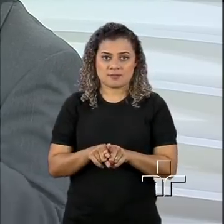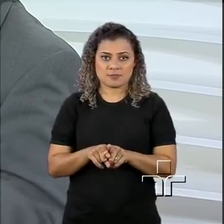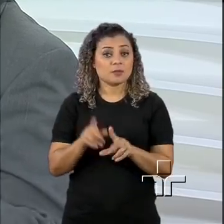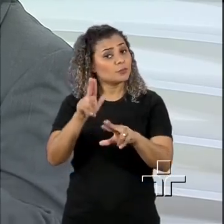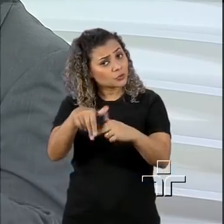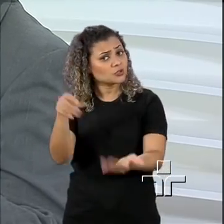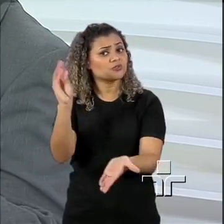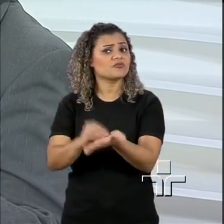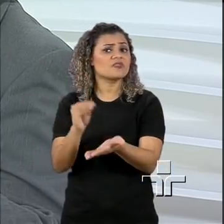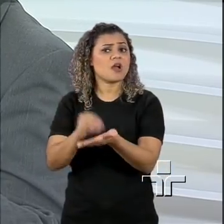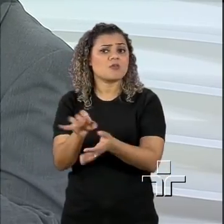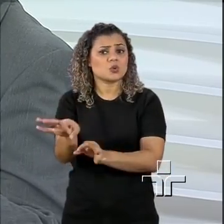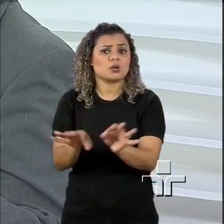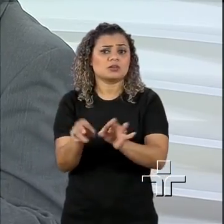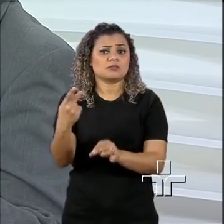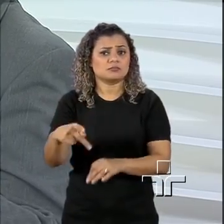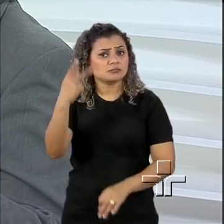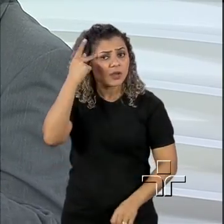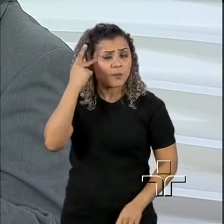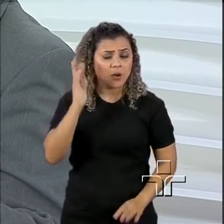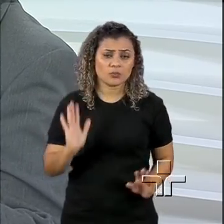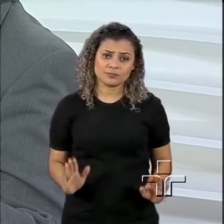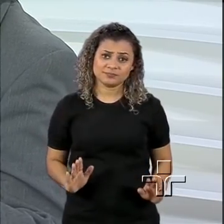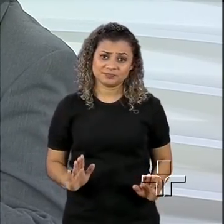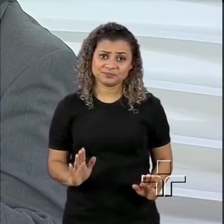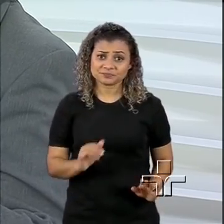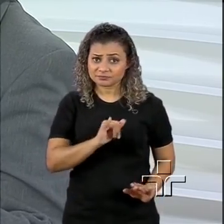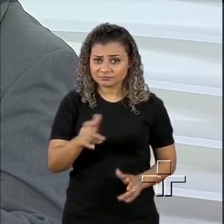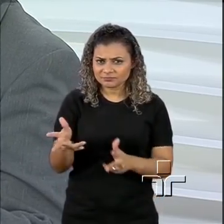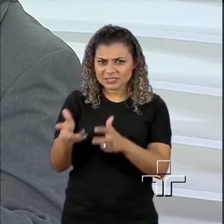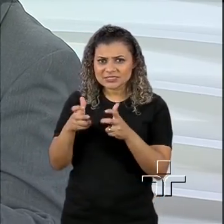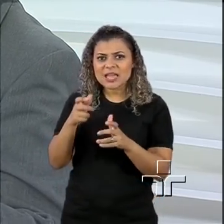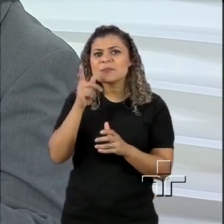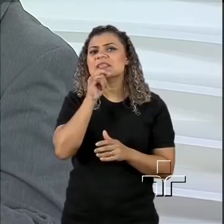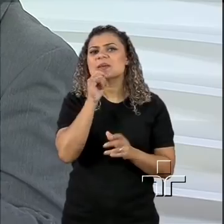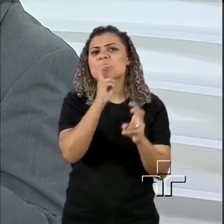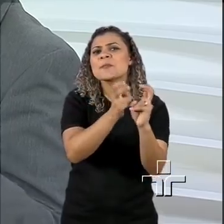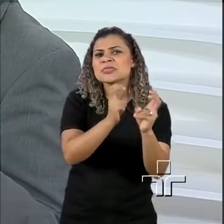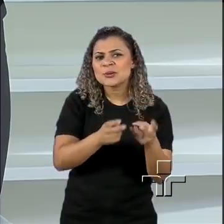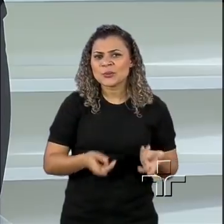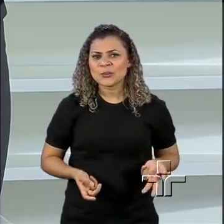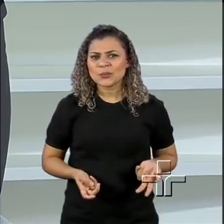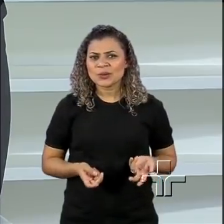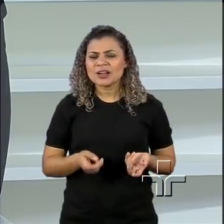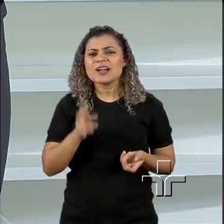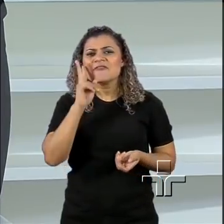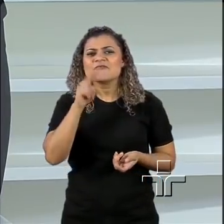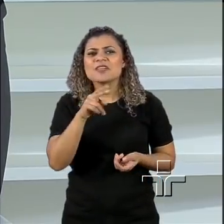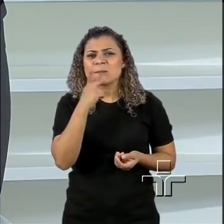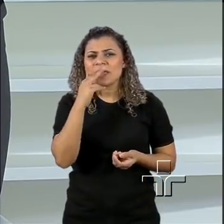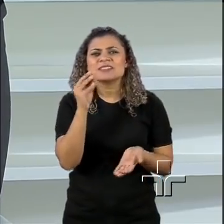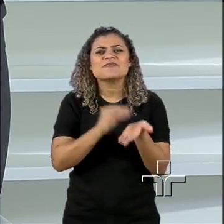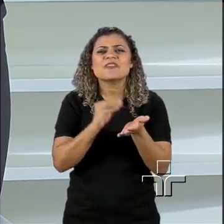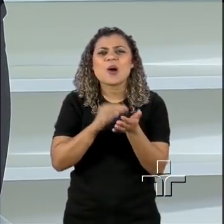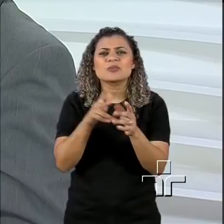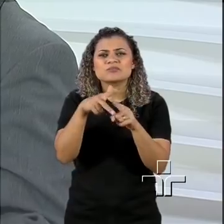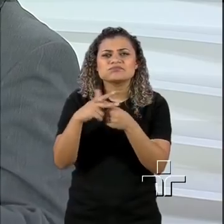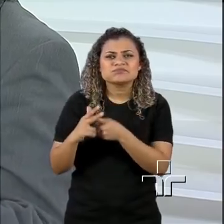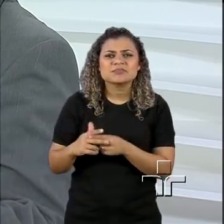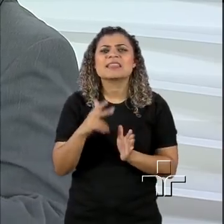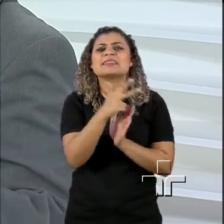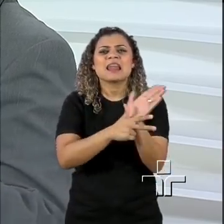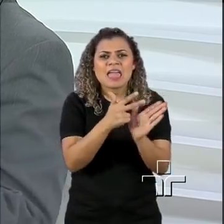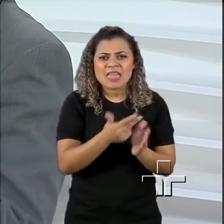faltando, especialmente no estado de São Paulo. Se você olhar as obras do metrô, se você olhar a falta de manutenção da CPTM, se